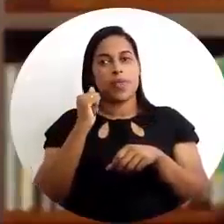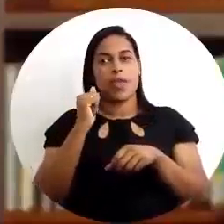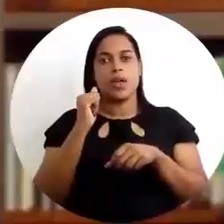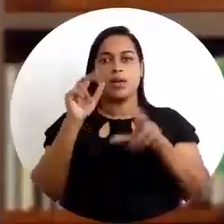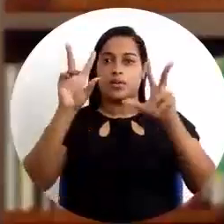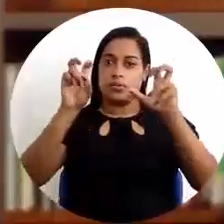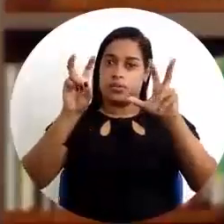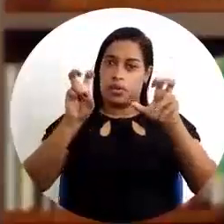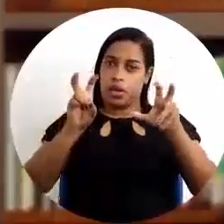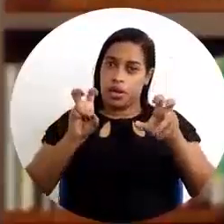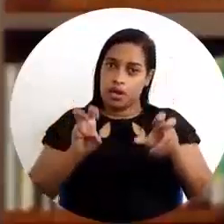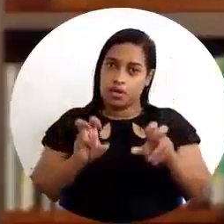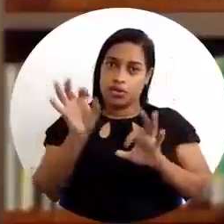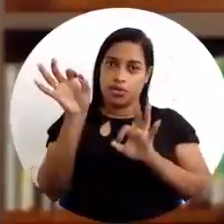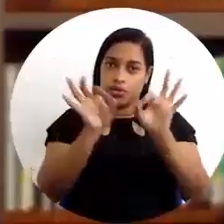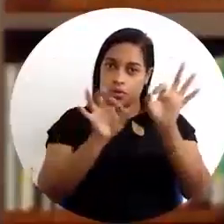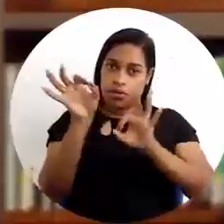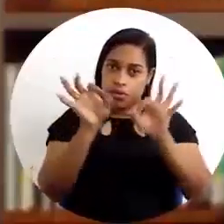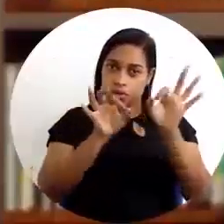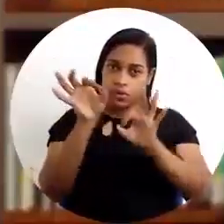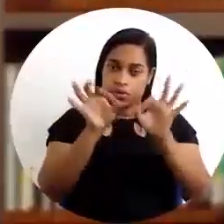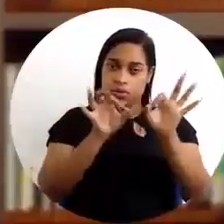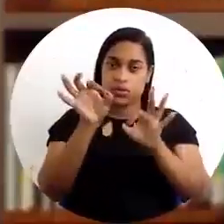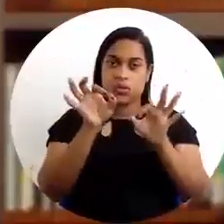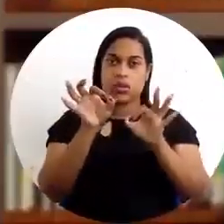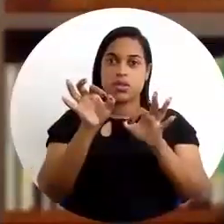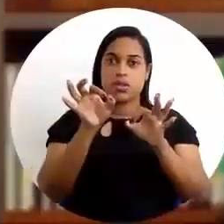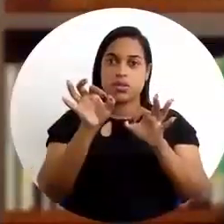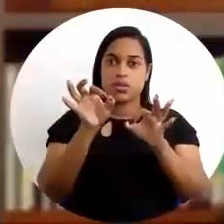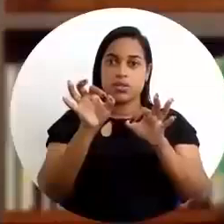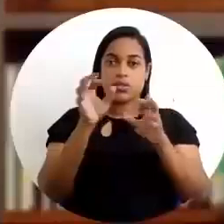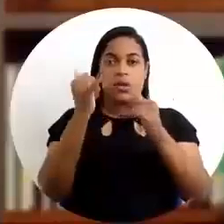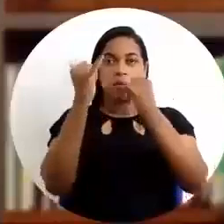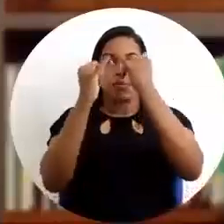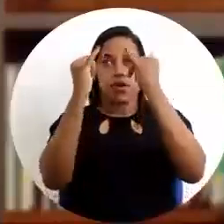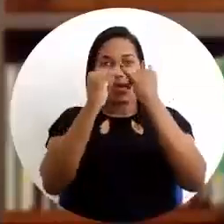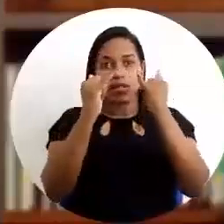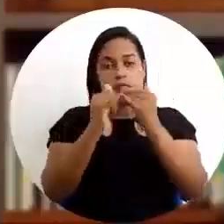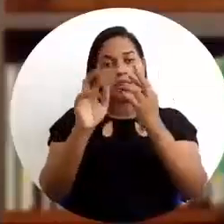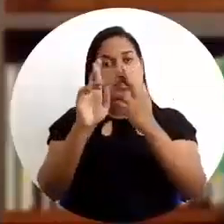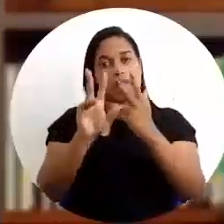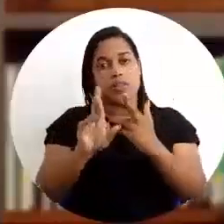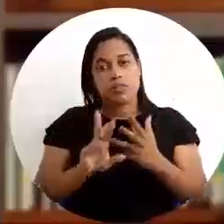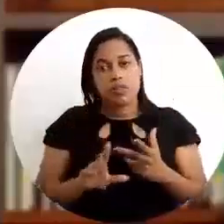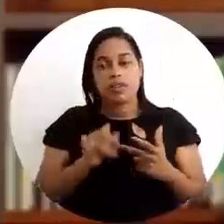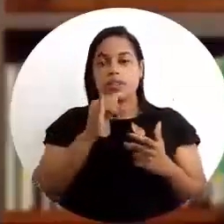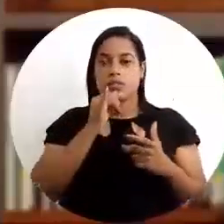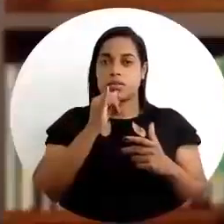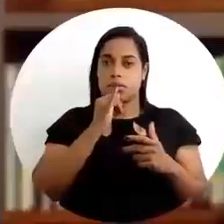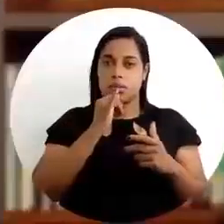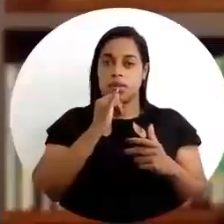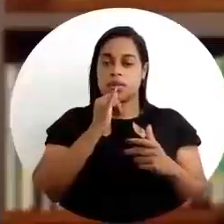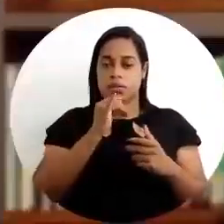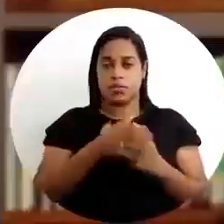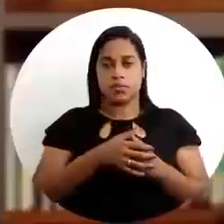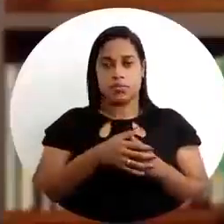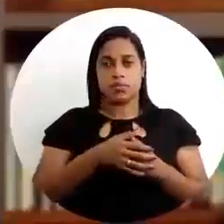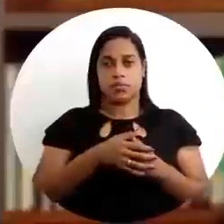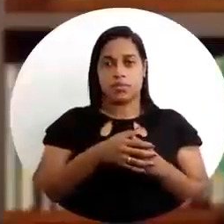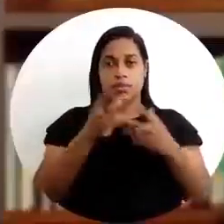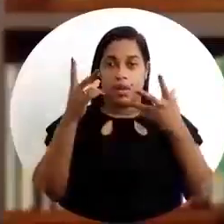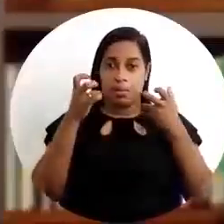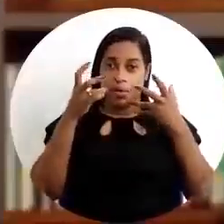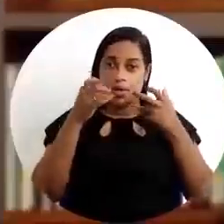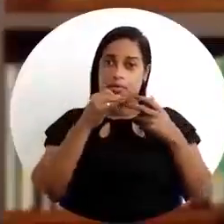Os assuntos são organizados e classificados por semelhanças e diferenças. Então, por semelhanças. Então,